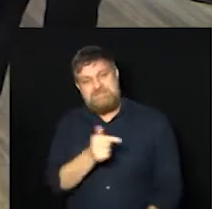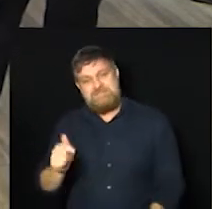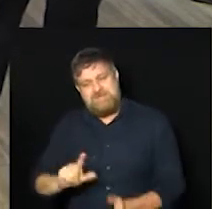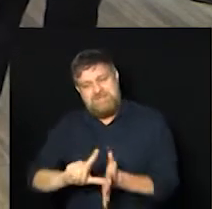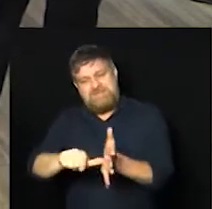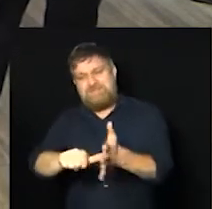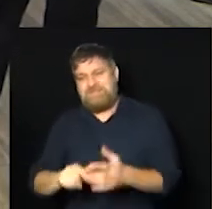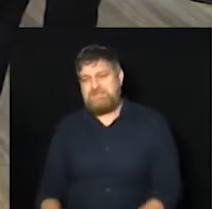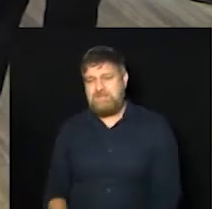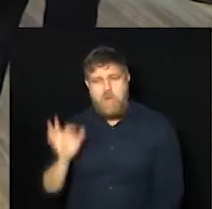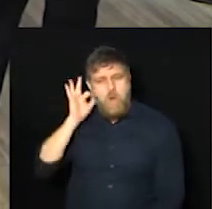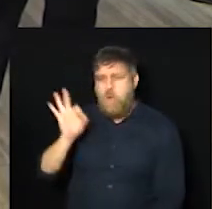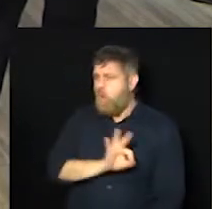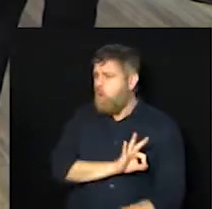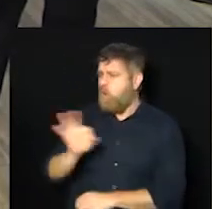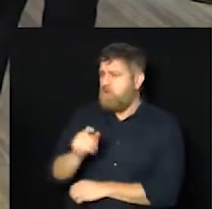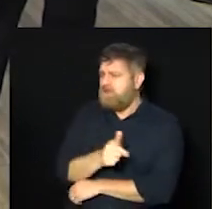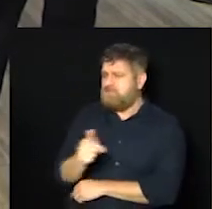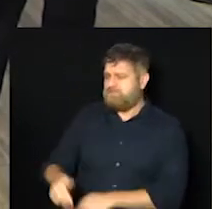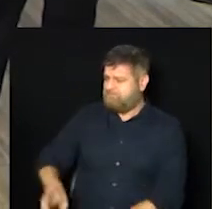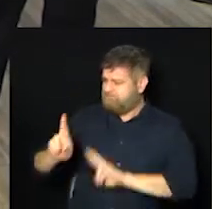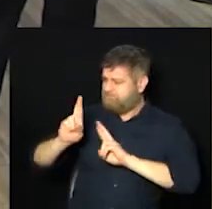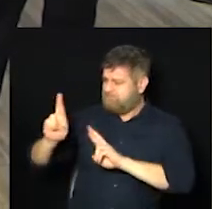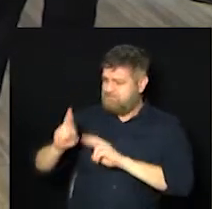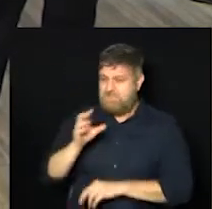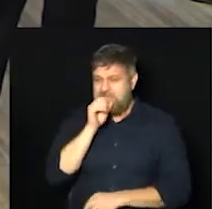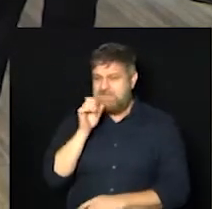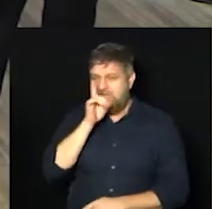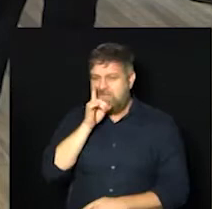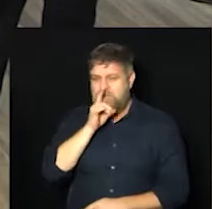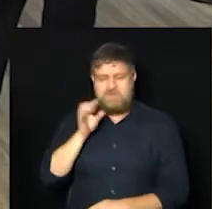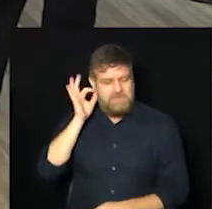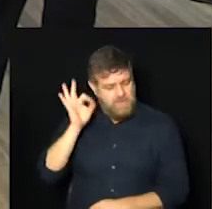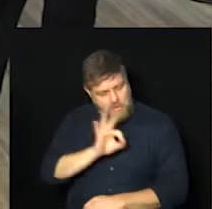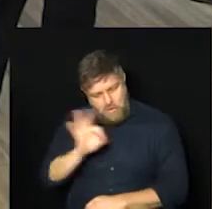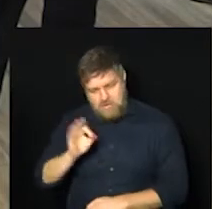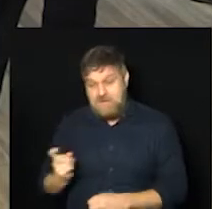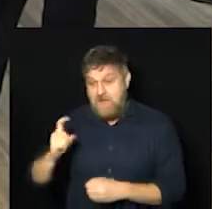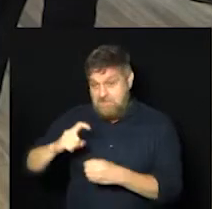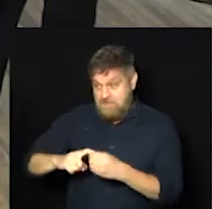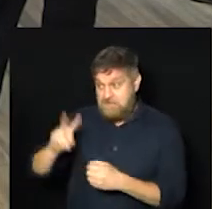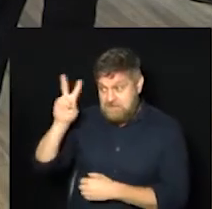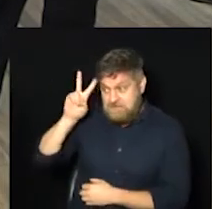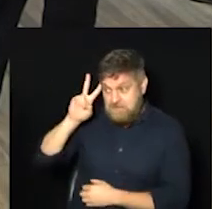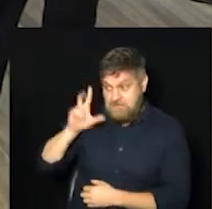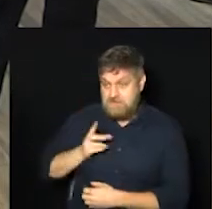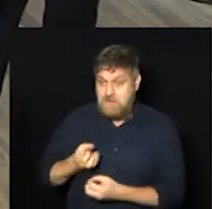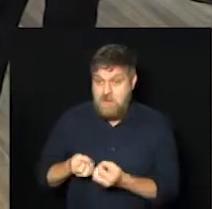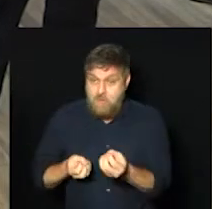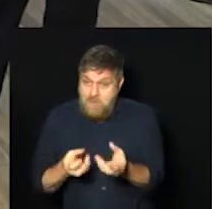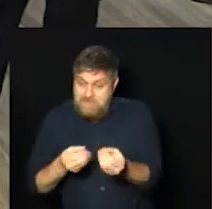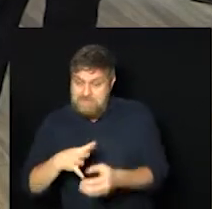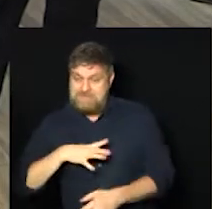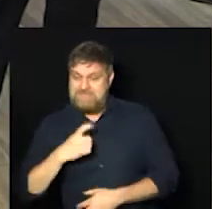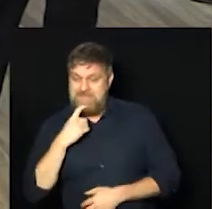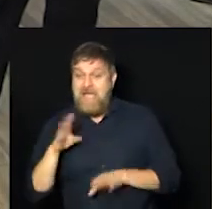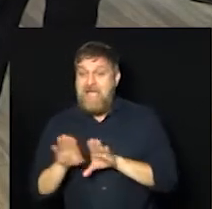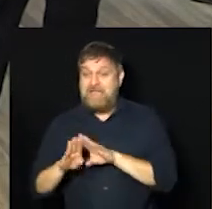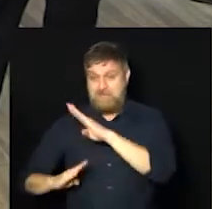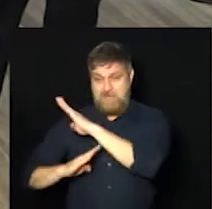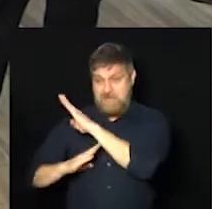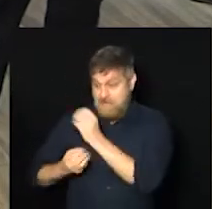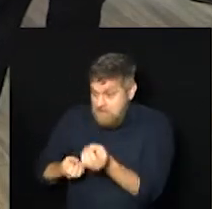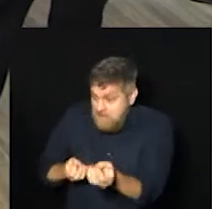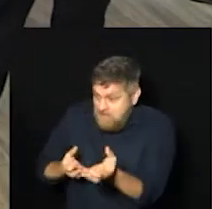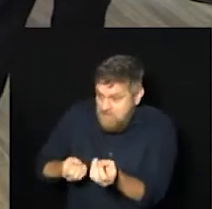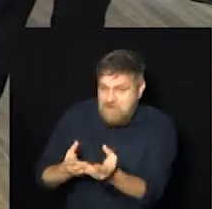tá bom. Então ótima semana. Já te desejo um ótimo fim de semana já. E você volta na segunda-feira com as notícias da Metrópole e também do